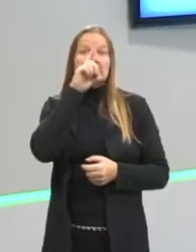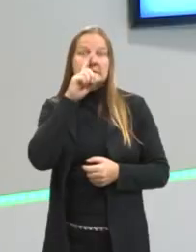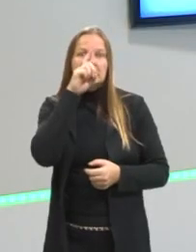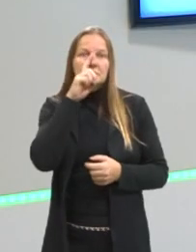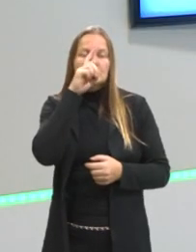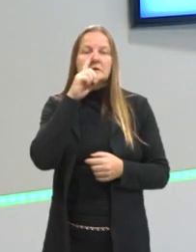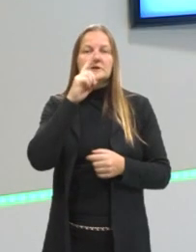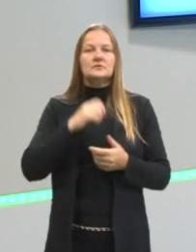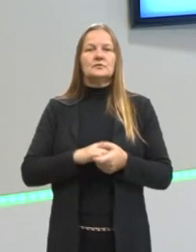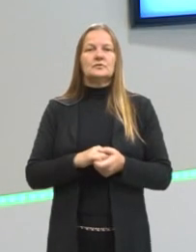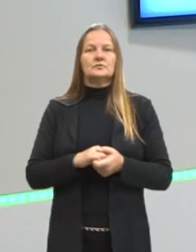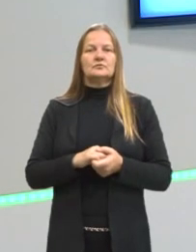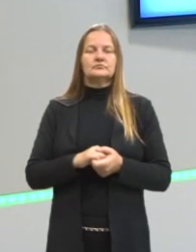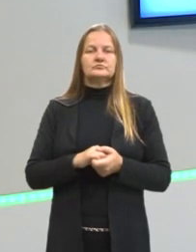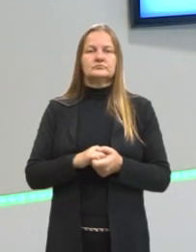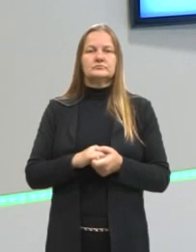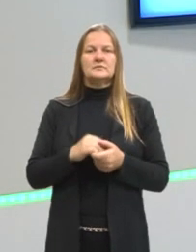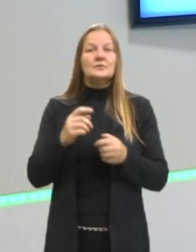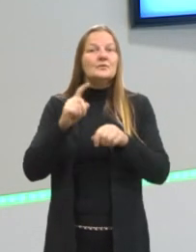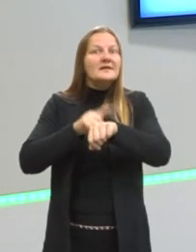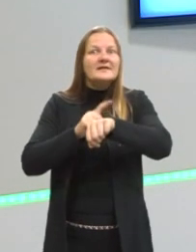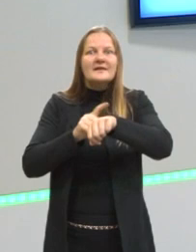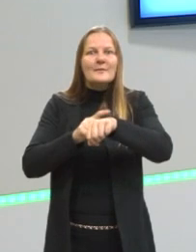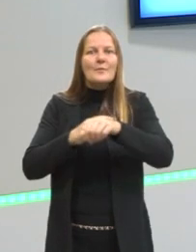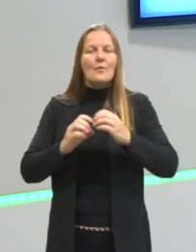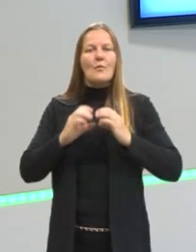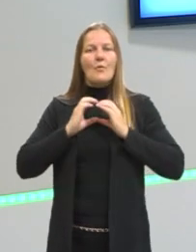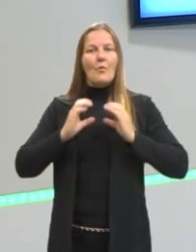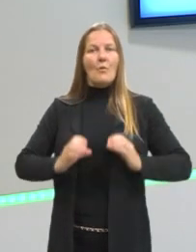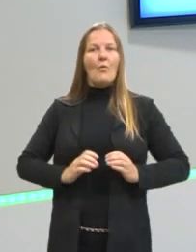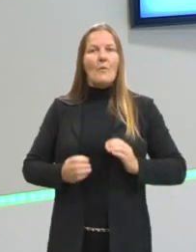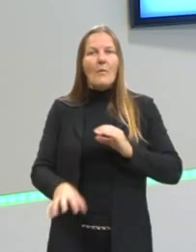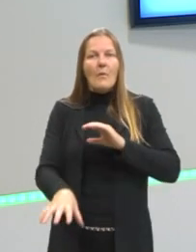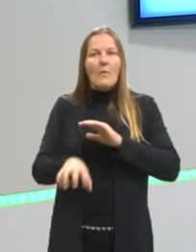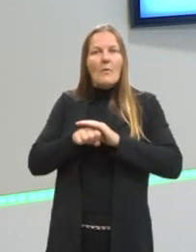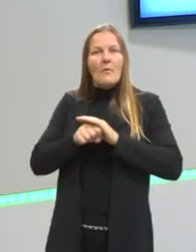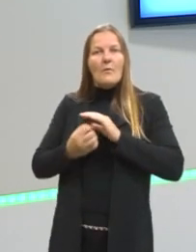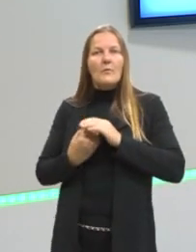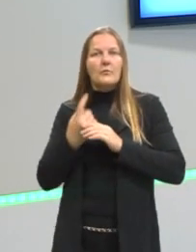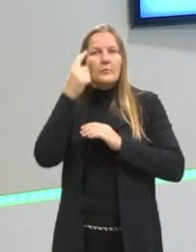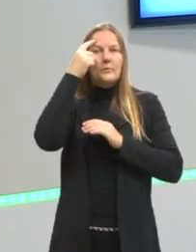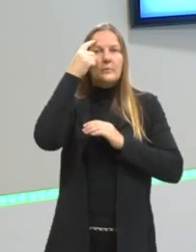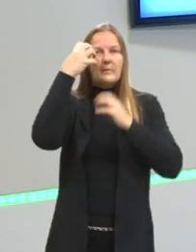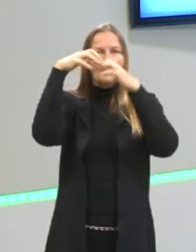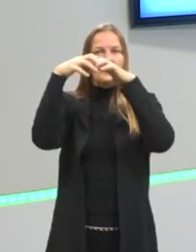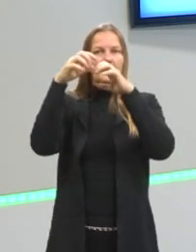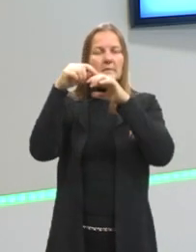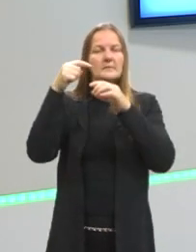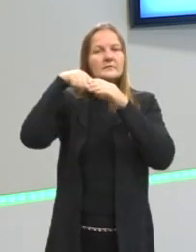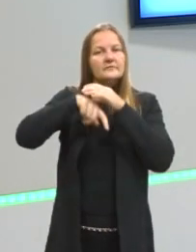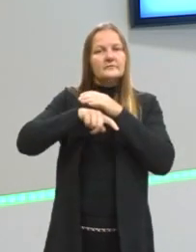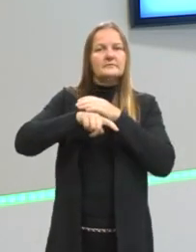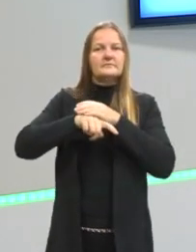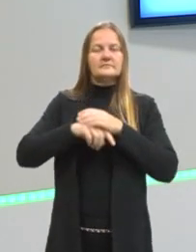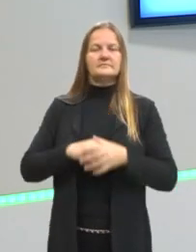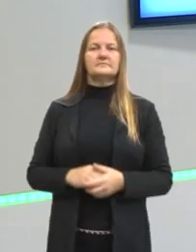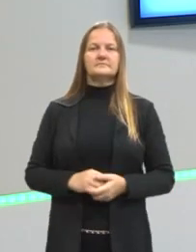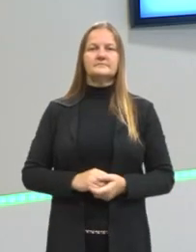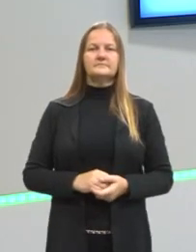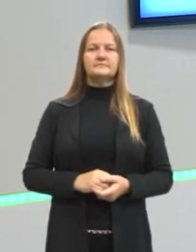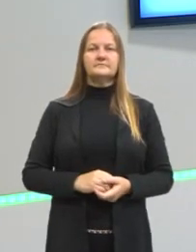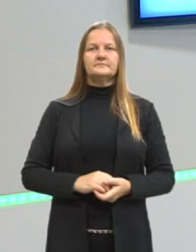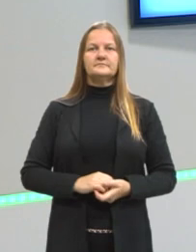né situações que eu não dá a tempo ali o organismo ver como uma situação de risco que não dá muito tempo de pensar